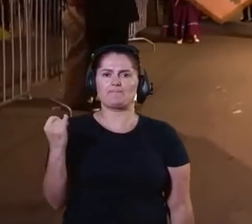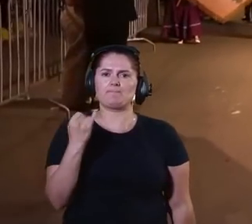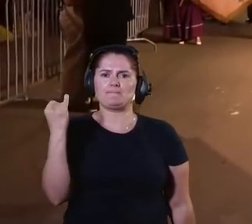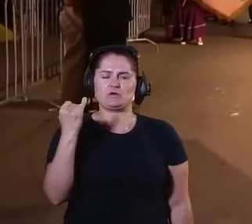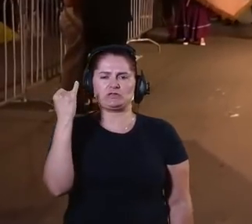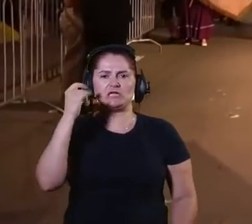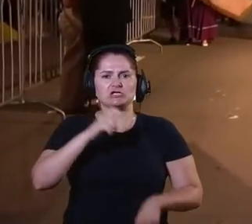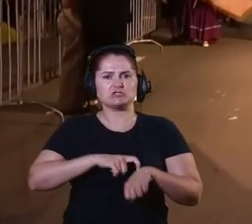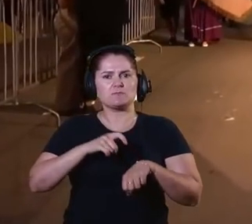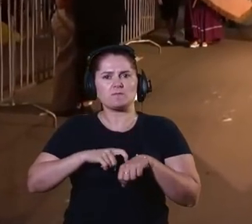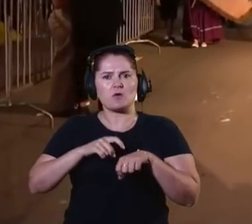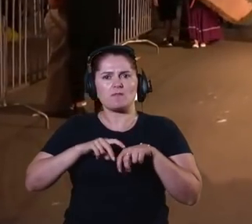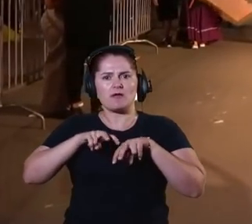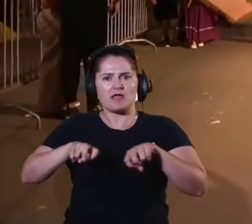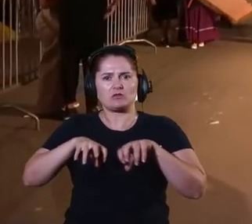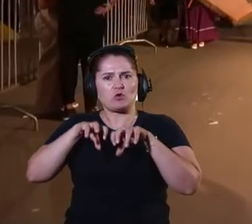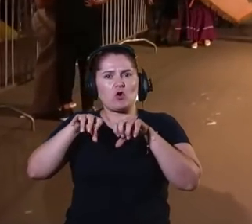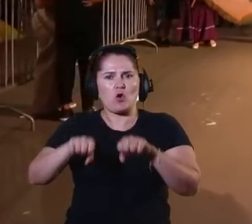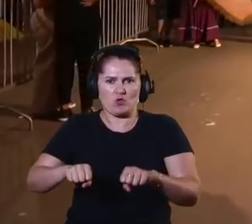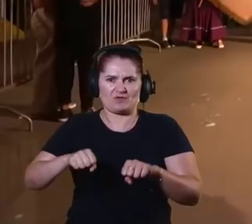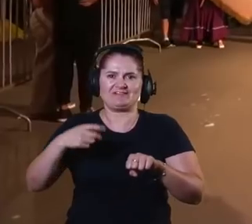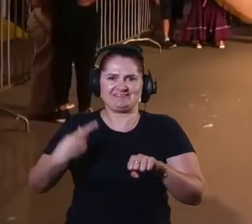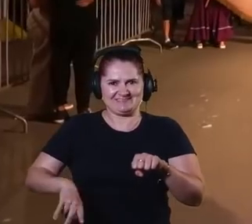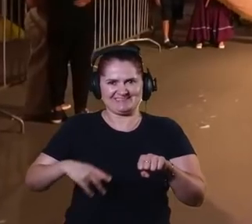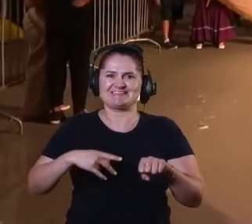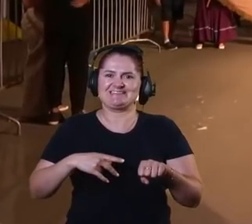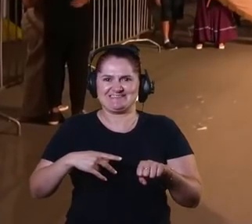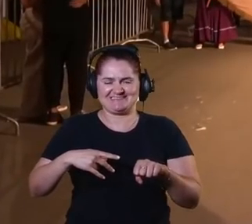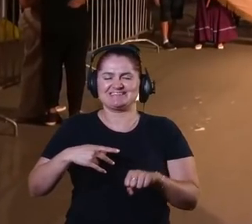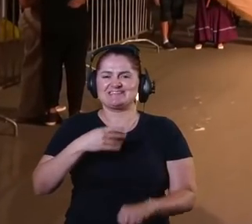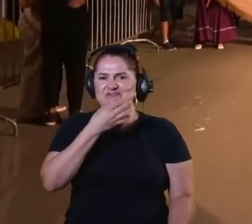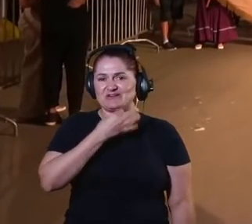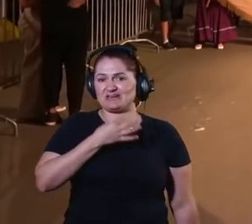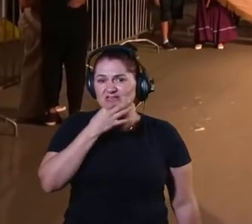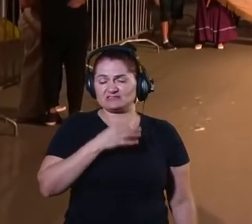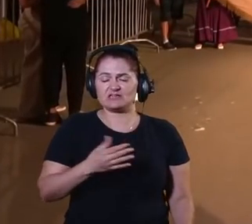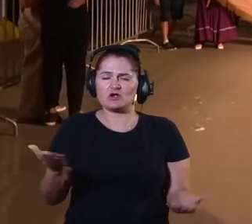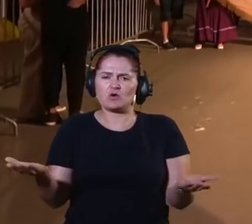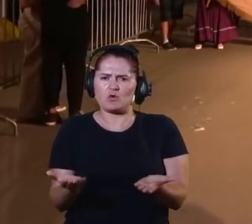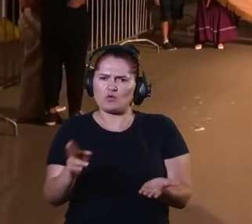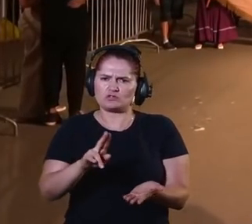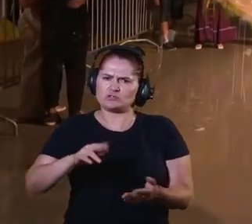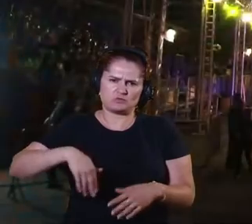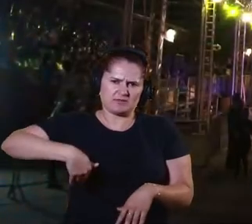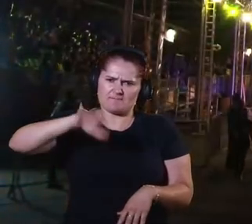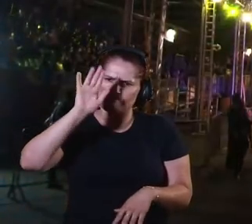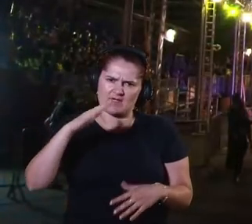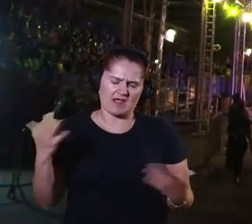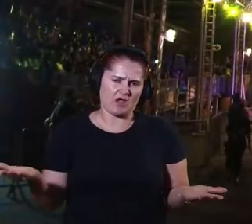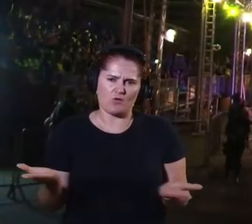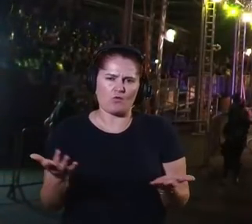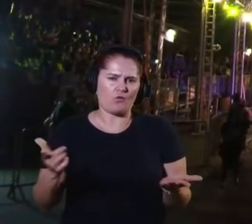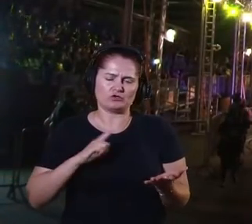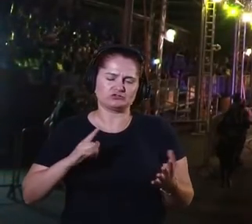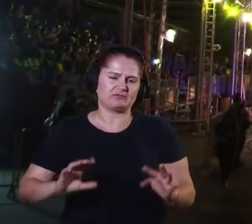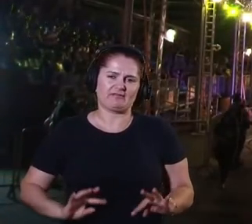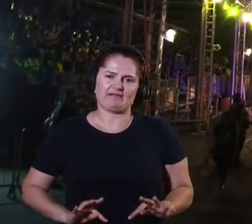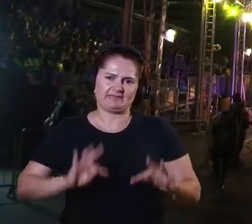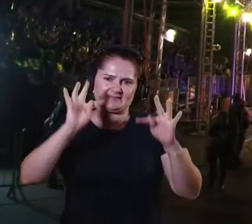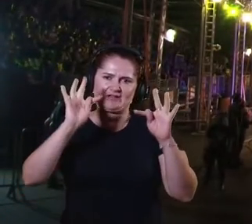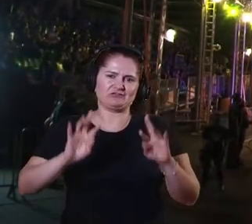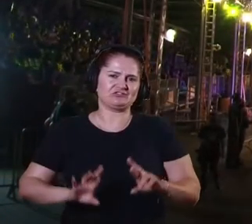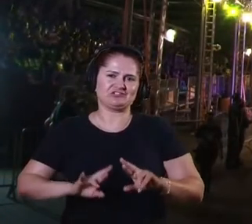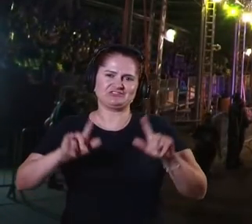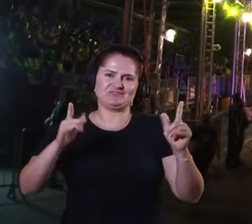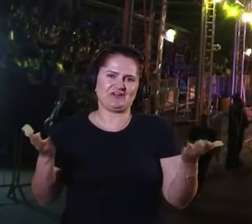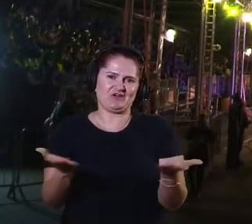demarcaram as terras para as famílias. Hoje não se usa mais esse tipo de mão de obra, né? Hoje a tecnologia já faz todo o trabalho.